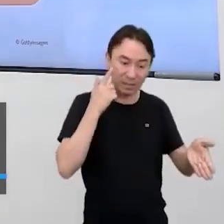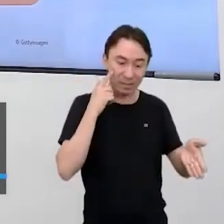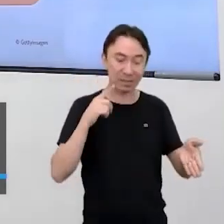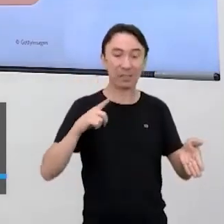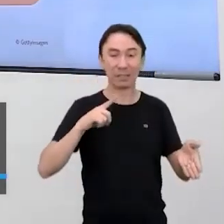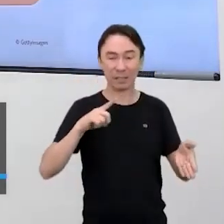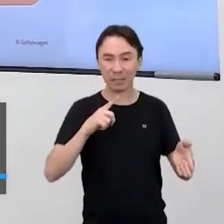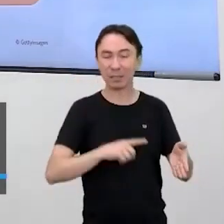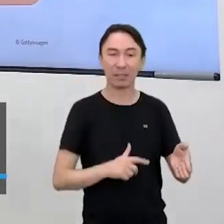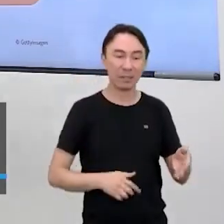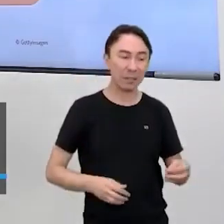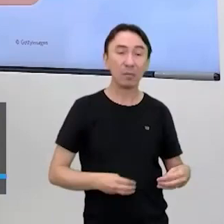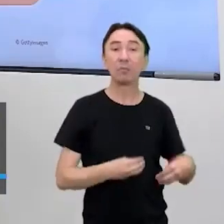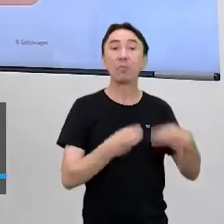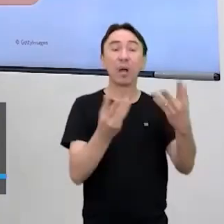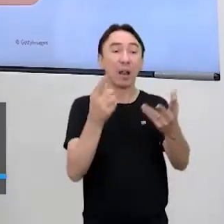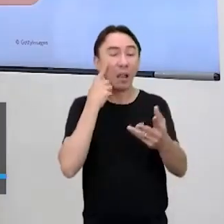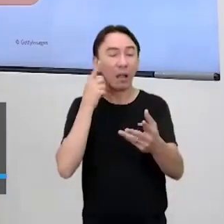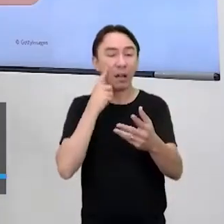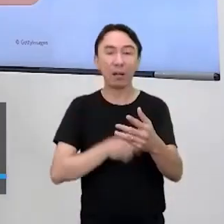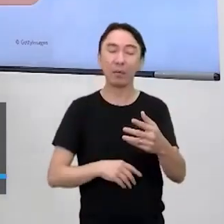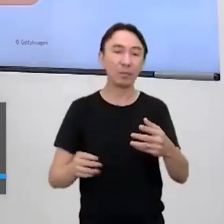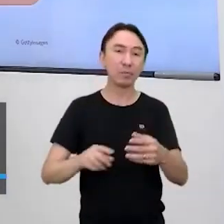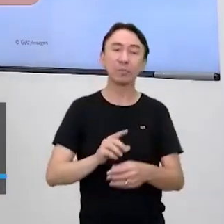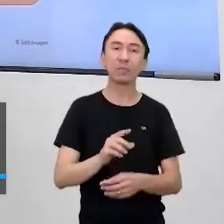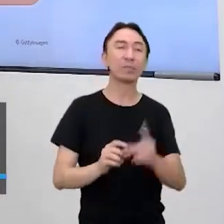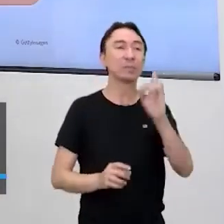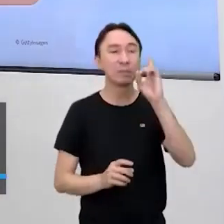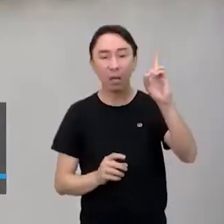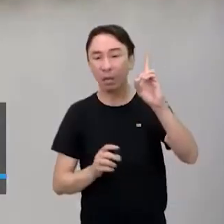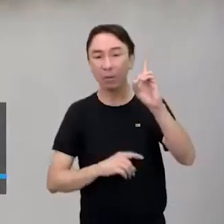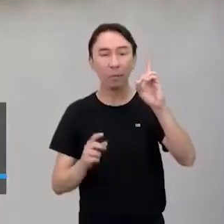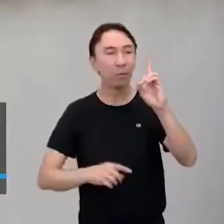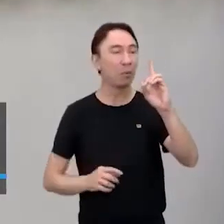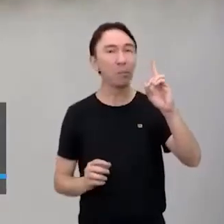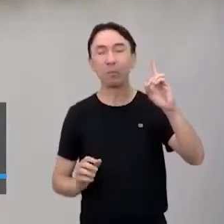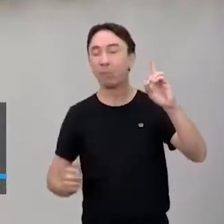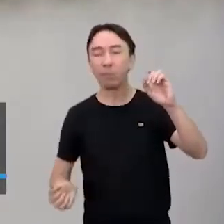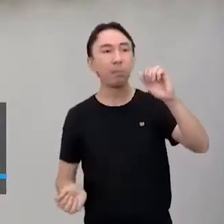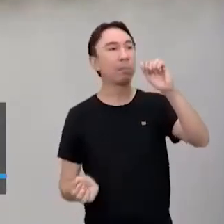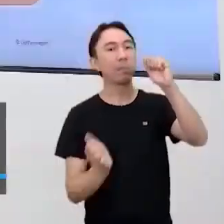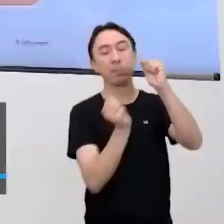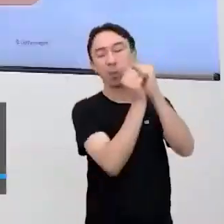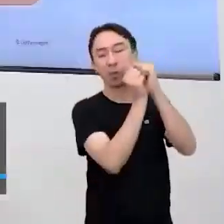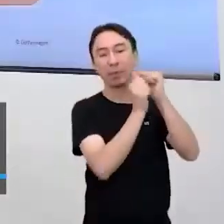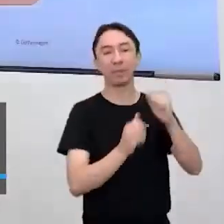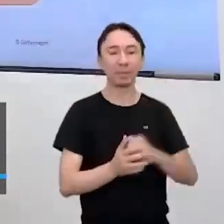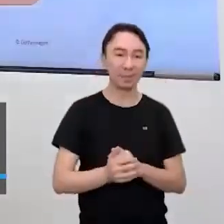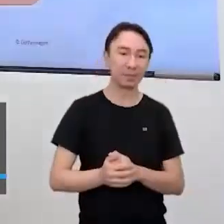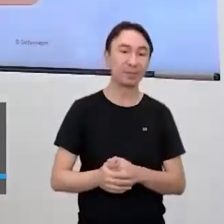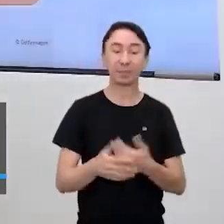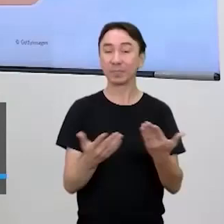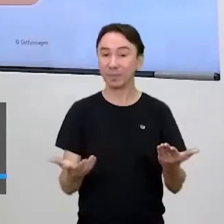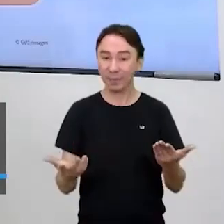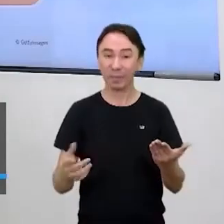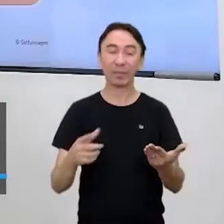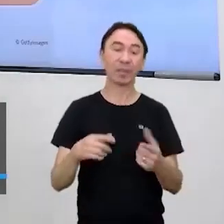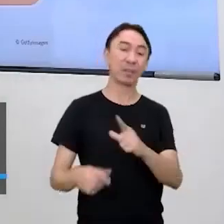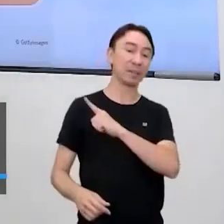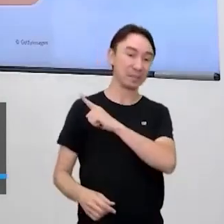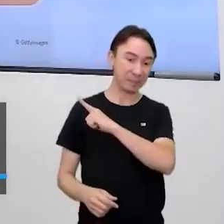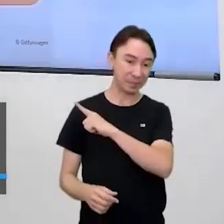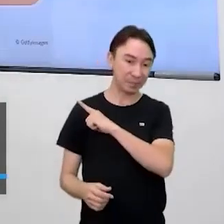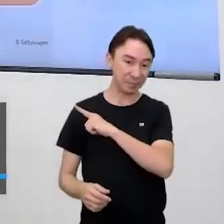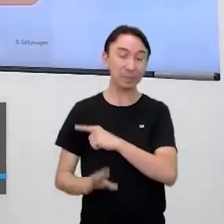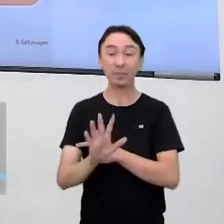as divindades, né? Mas vamos voltar aqui agora, demos uma viajada, né? Pena que não tem mais a musiquinha do Momento Cabeção, mas vamos voltar